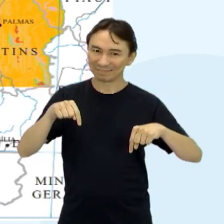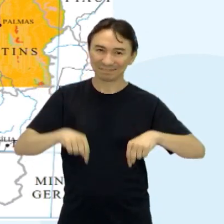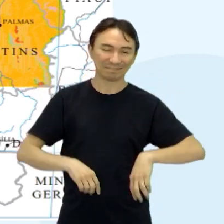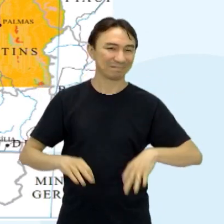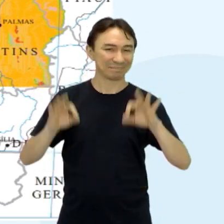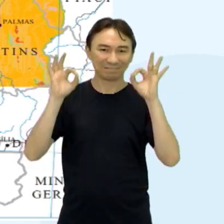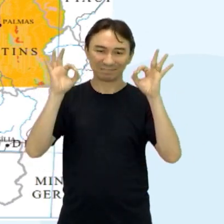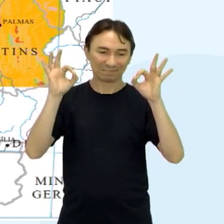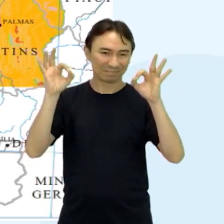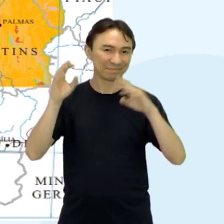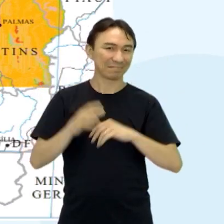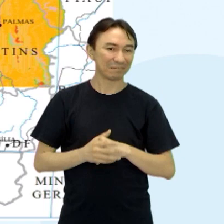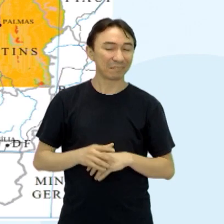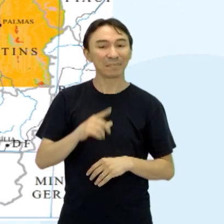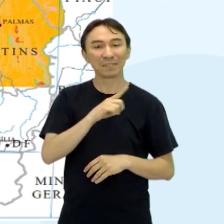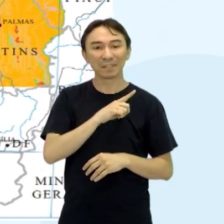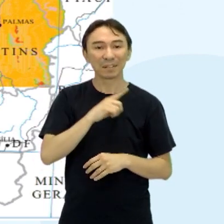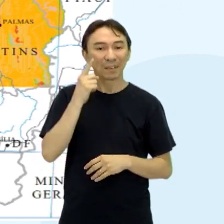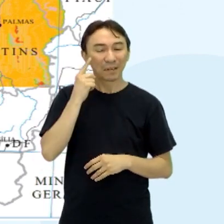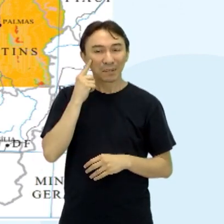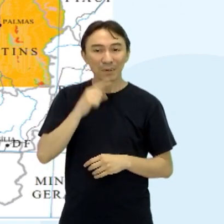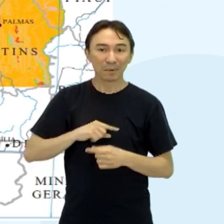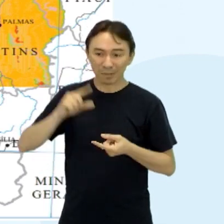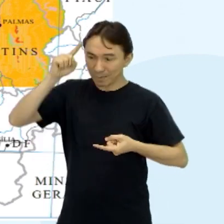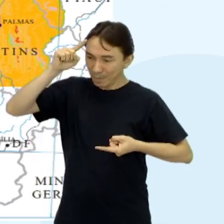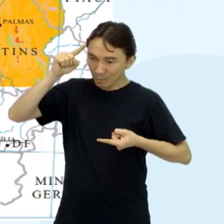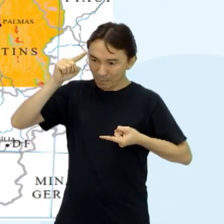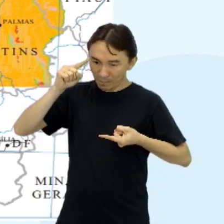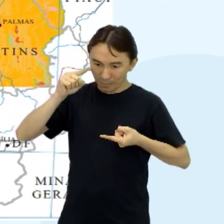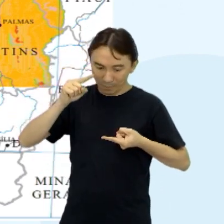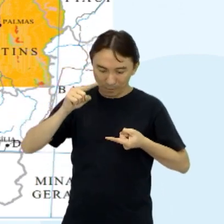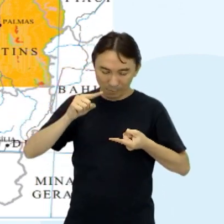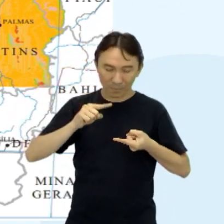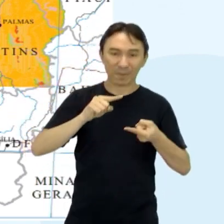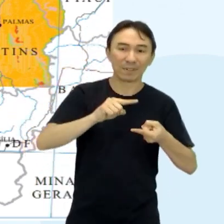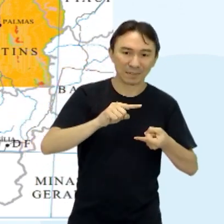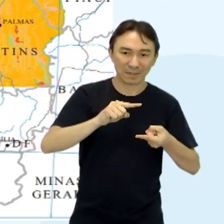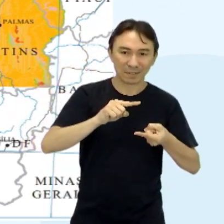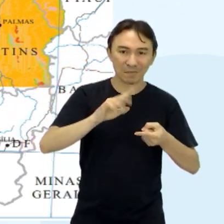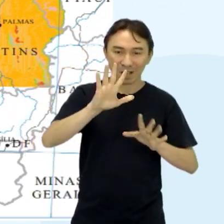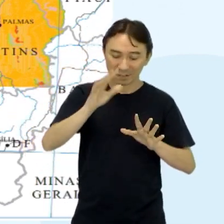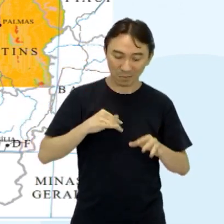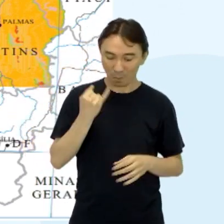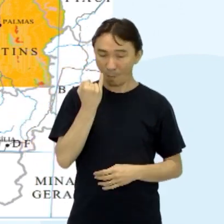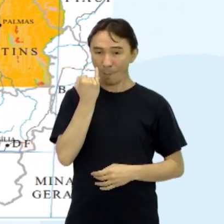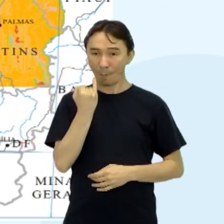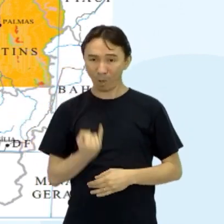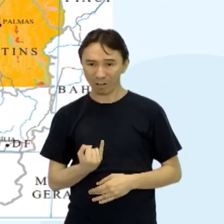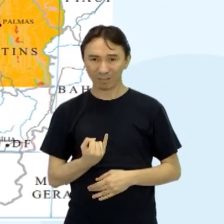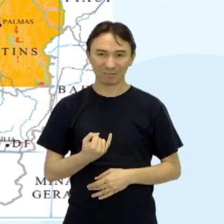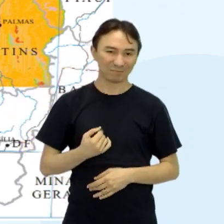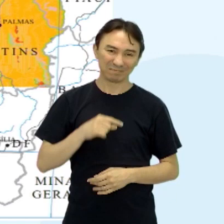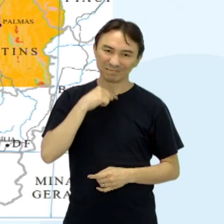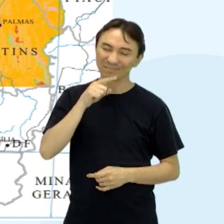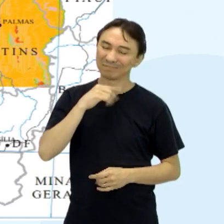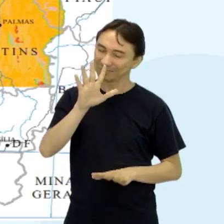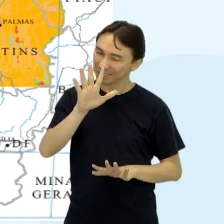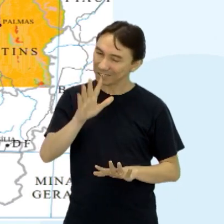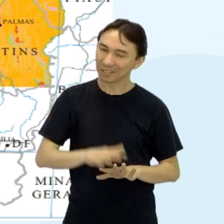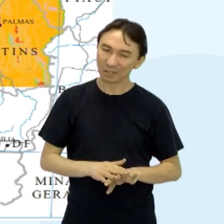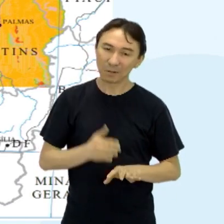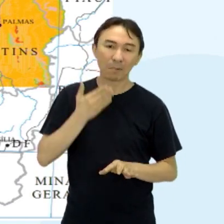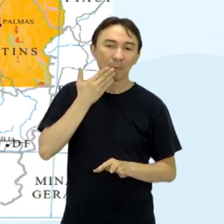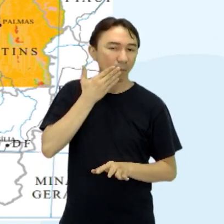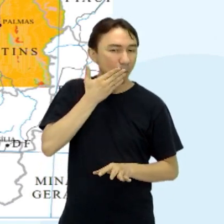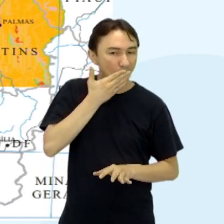milagre. Fizeram tanto milagre que conseguiram me diminuir. Só não conseguiram me emagrecer. Mas tudo bem, eu estou fazendo dieta, não tem problema. Pode botar musiquinha